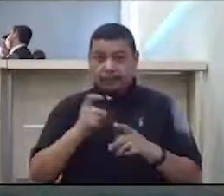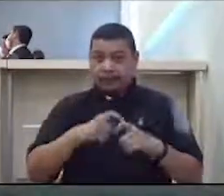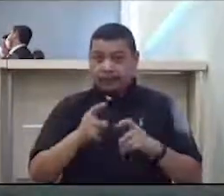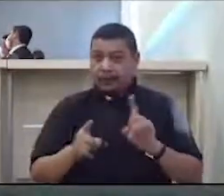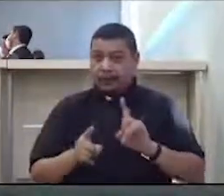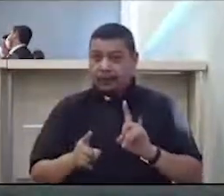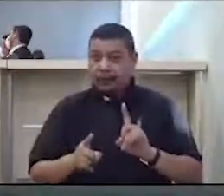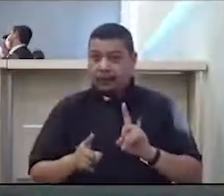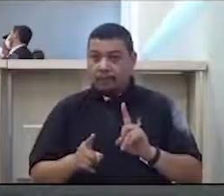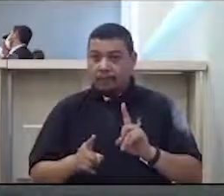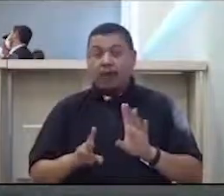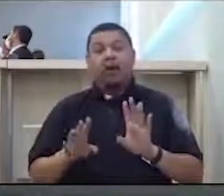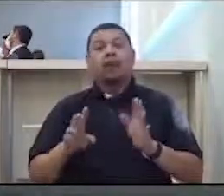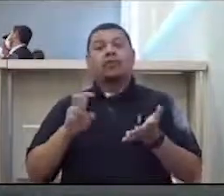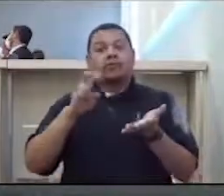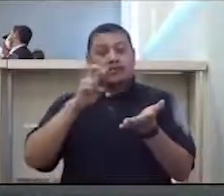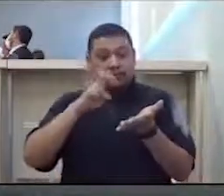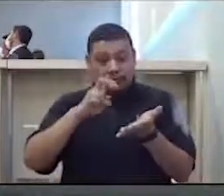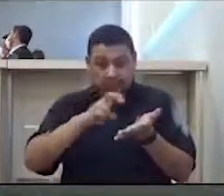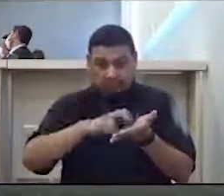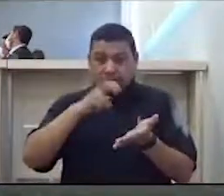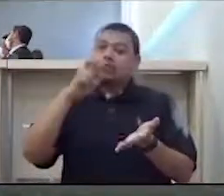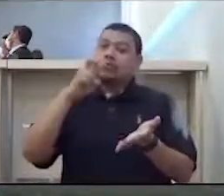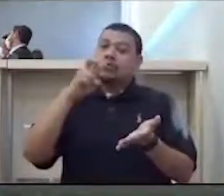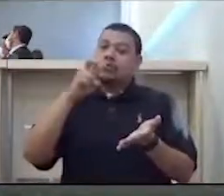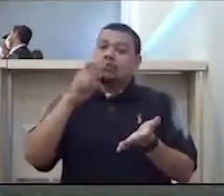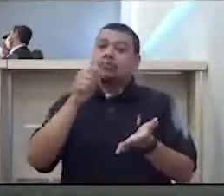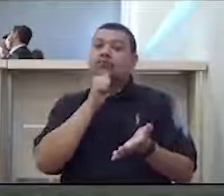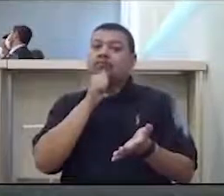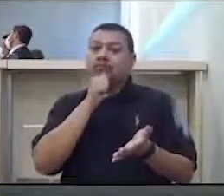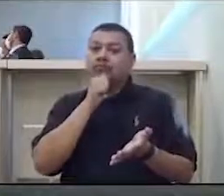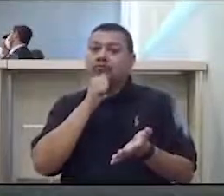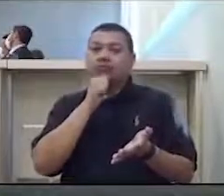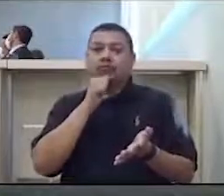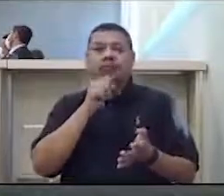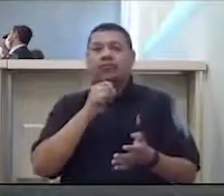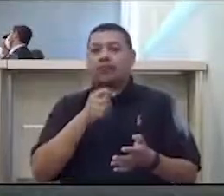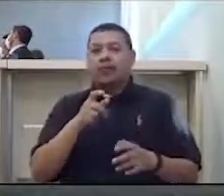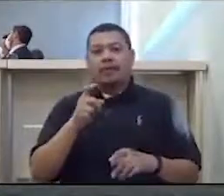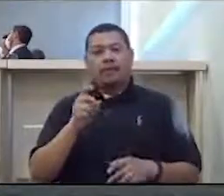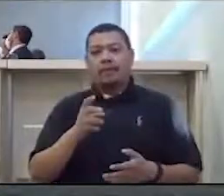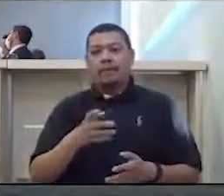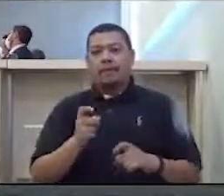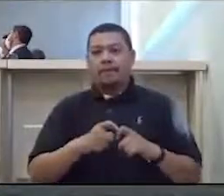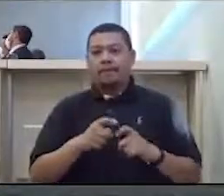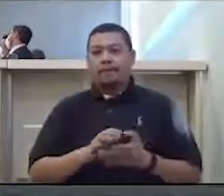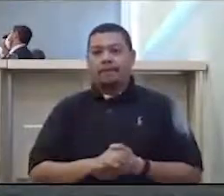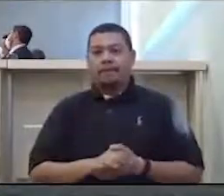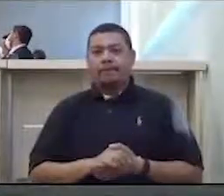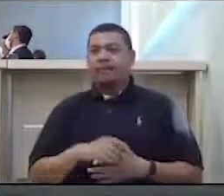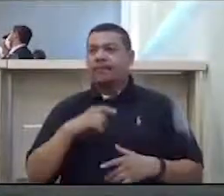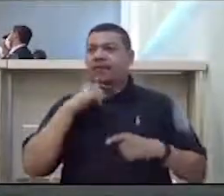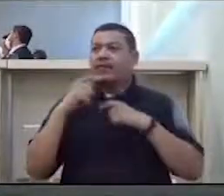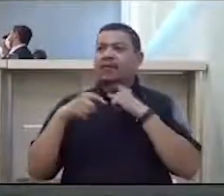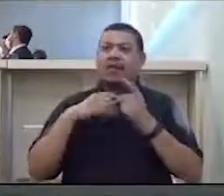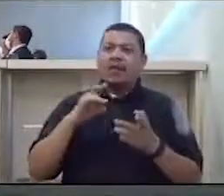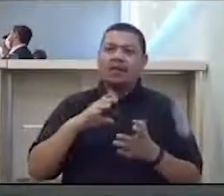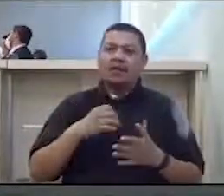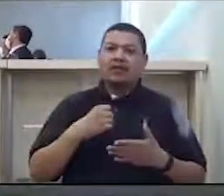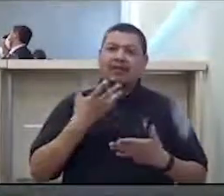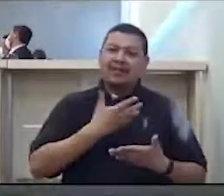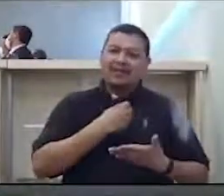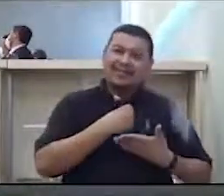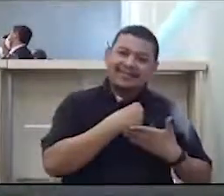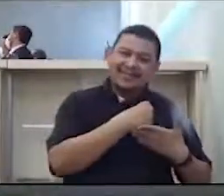Ficou a parte da manhã todinha sem médico na área vermelha. adianta ficar passando a mão na cabeça,